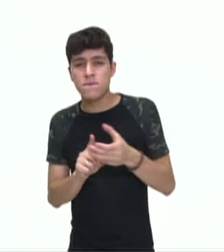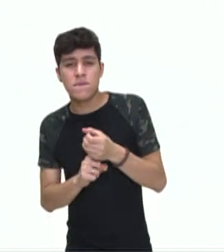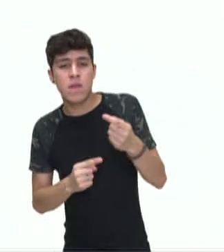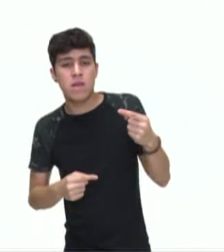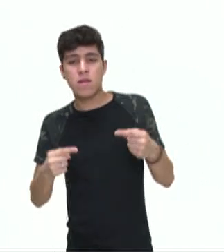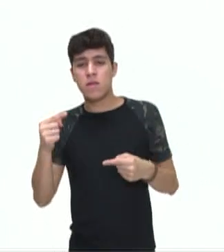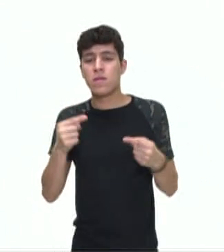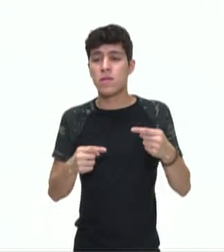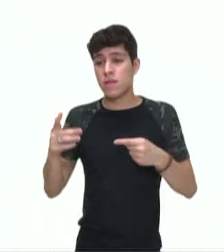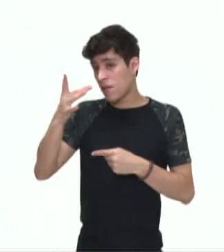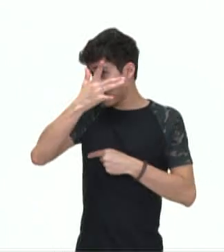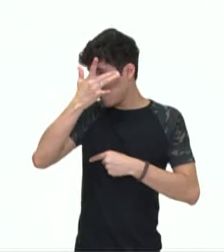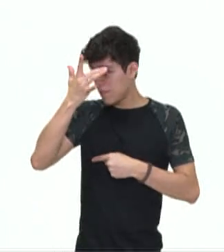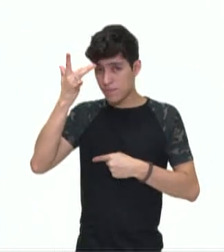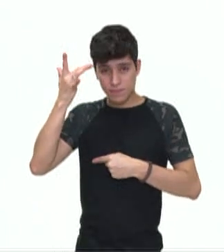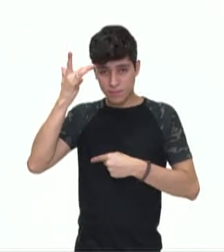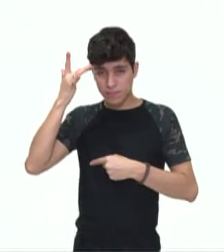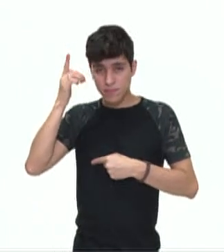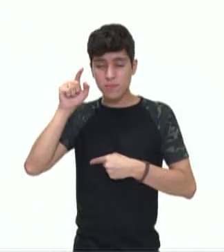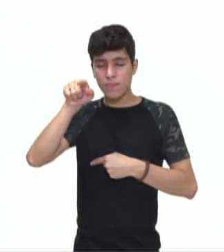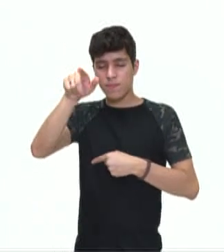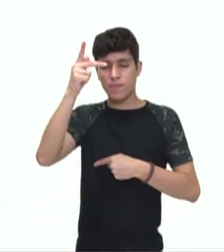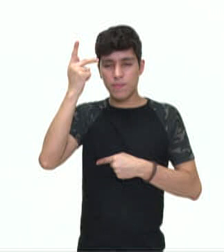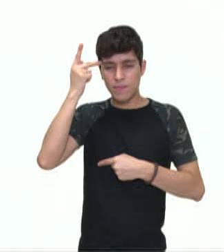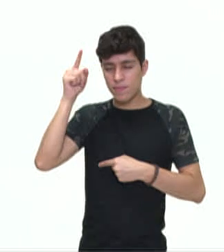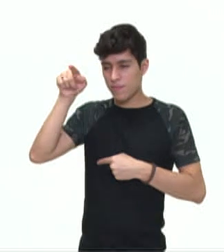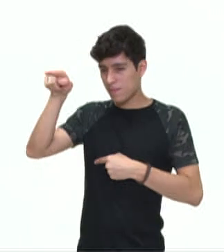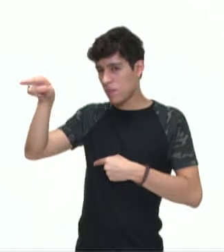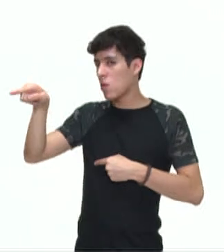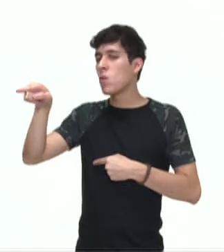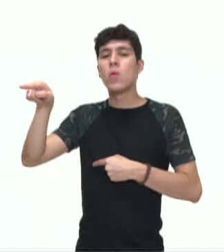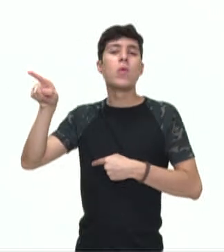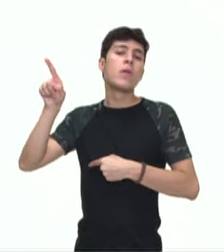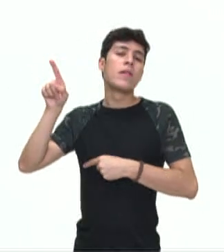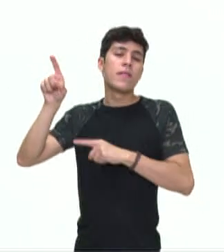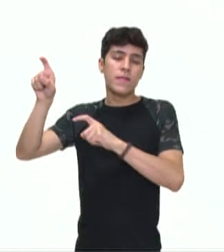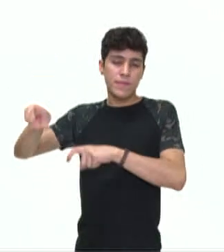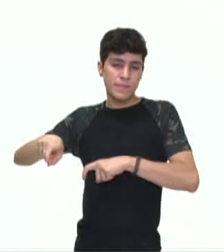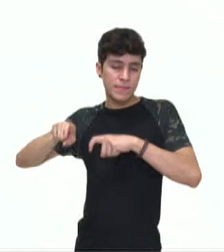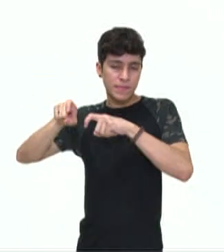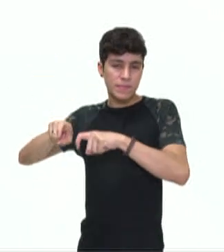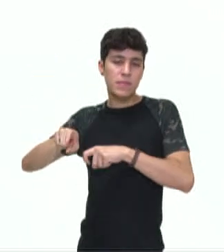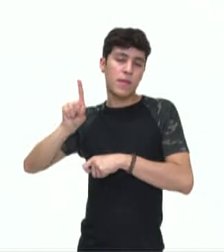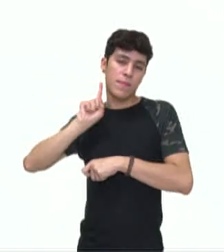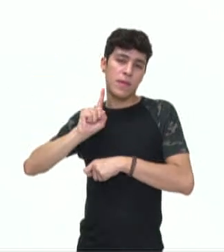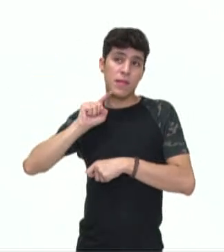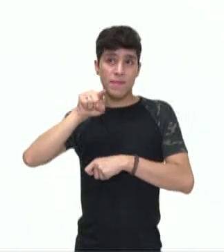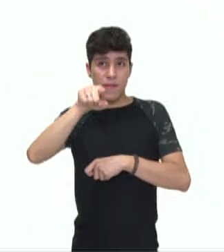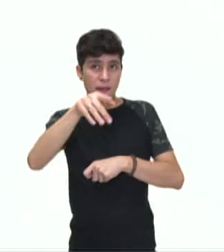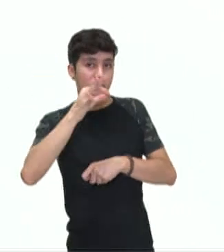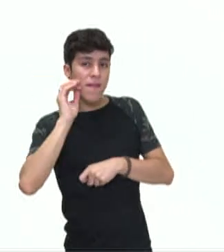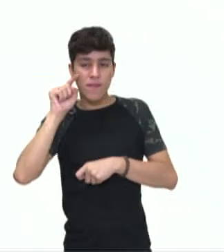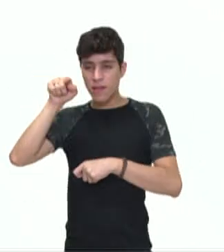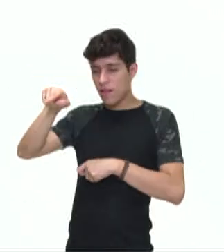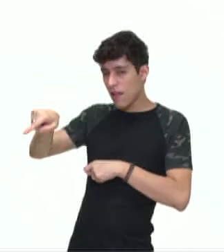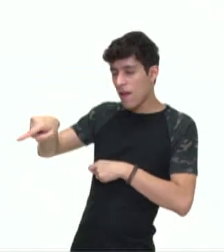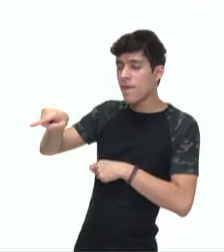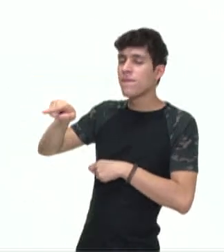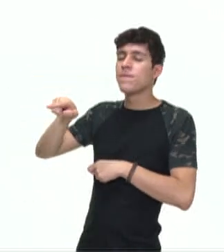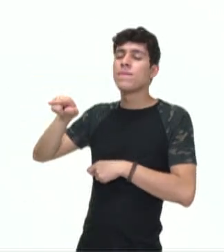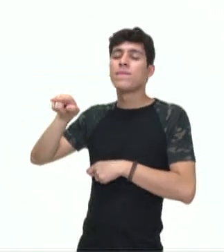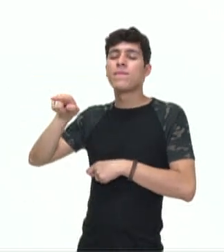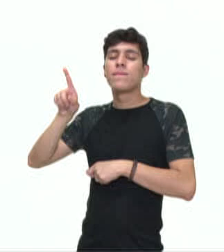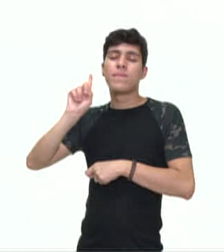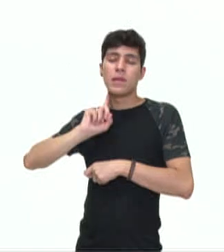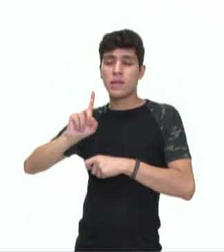dos cafeicultores do estado de São Paulo e dos fazendeiros do estado de Minas Gerais, que